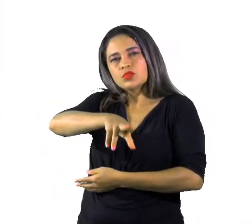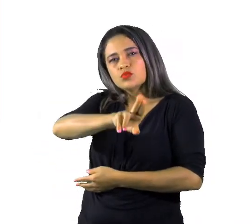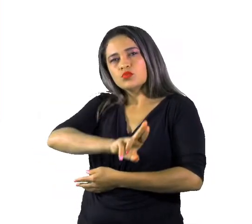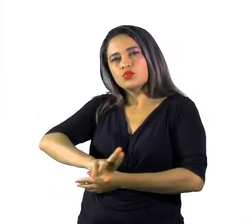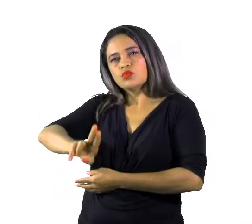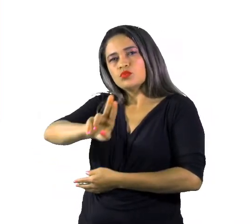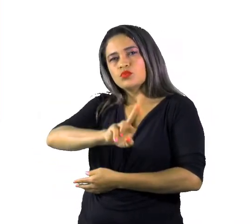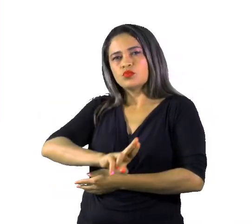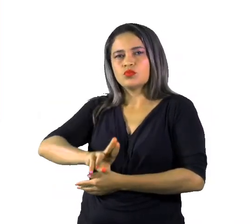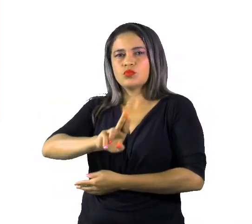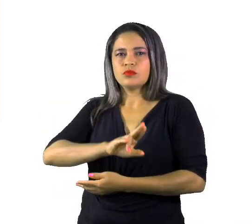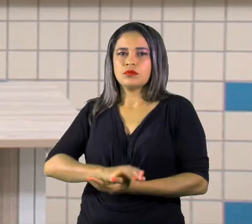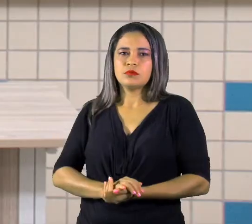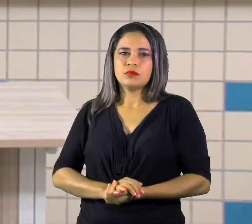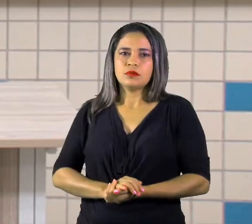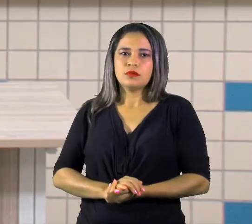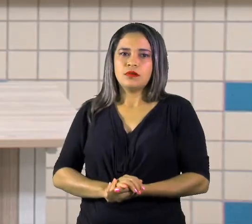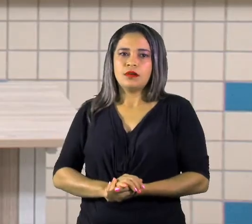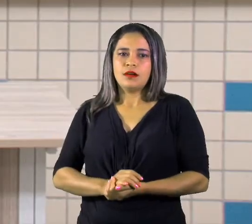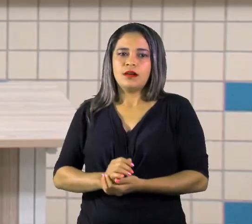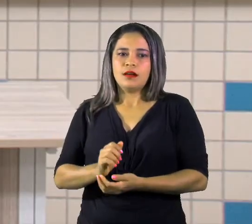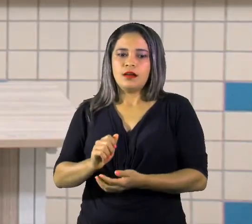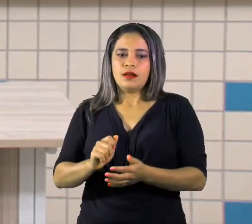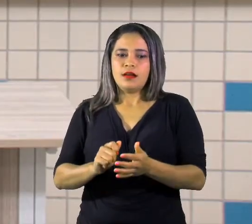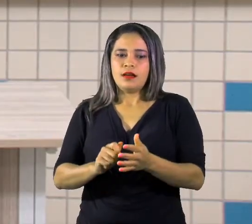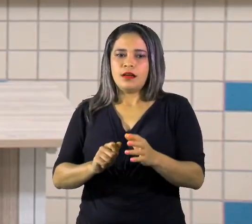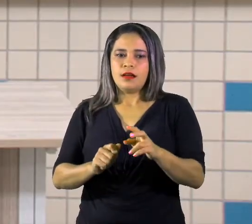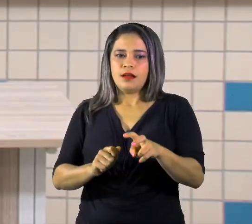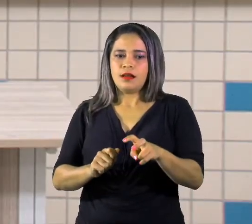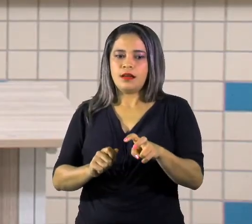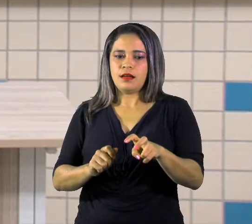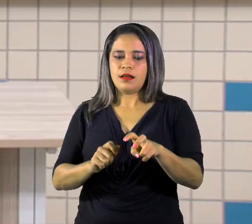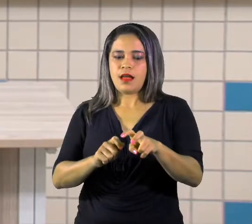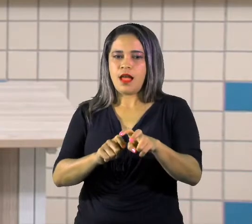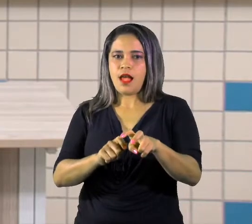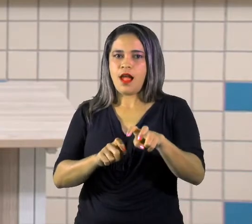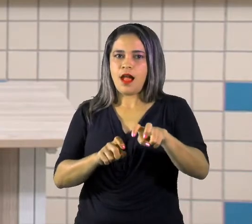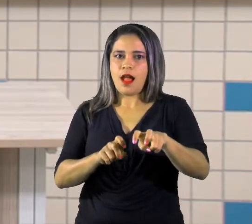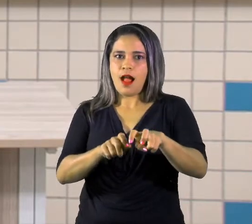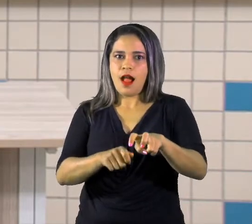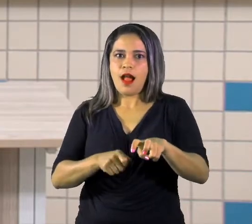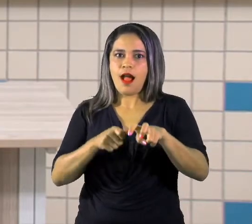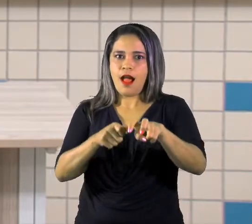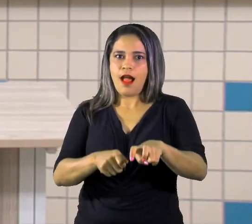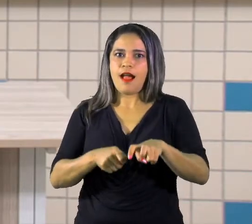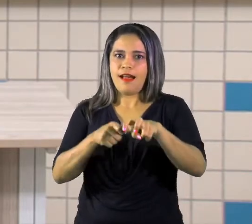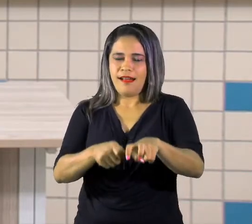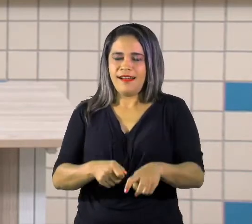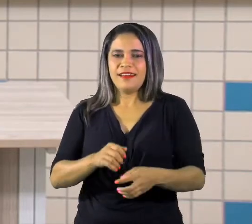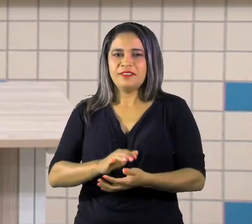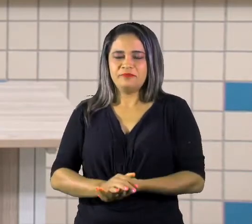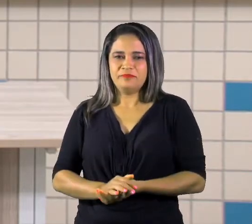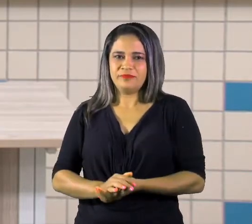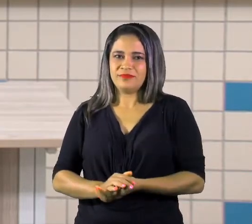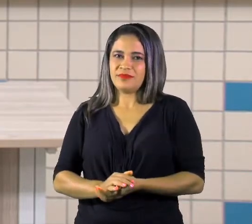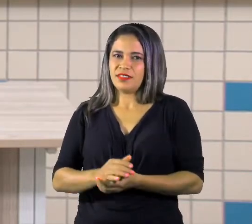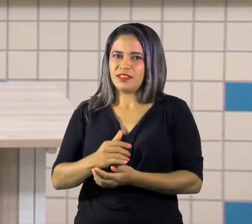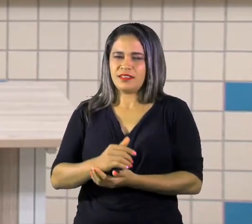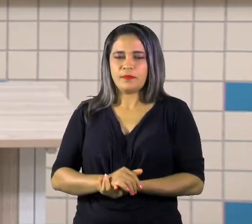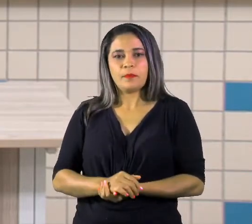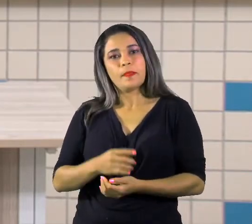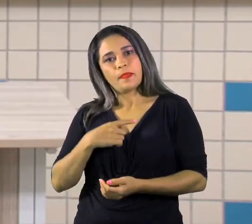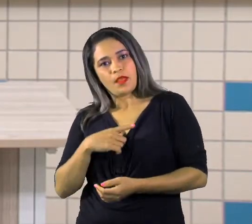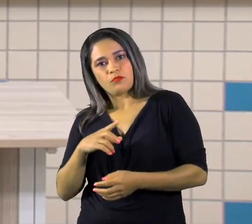o agronegócio. Se comparados com o Brasil 30% do território é utilizado em agronegócio, então tem